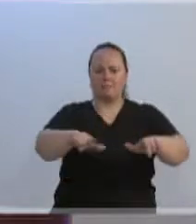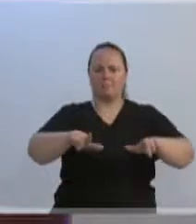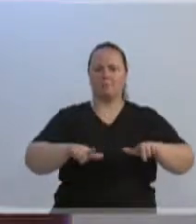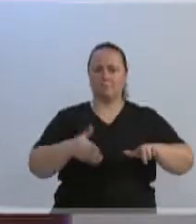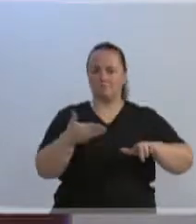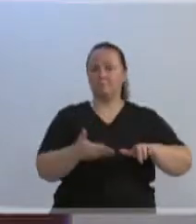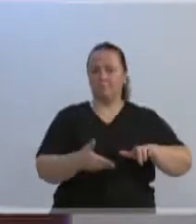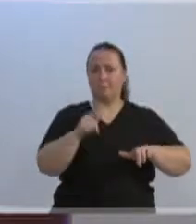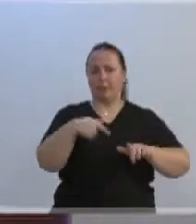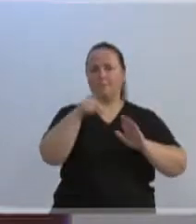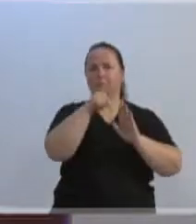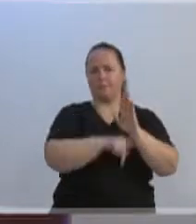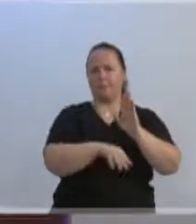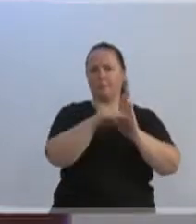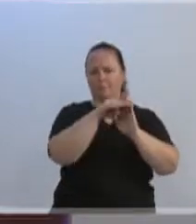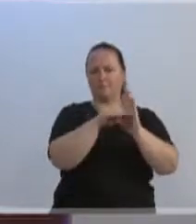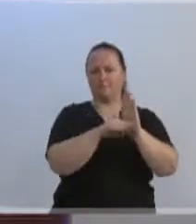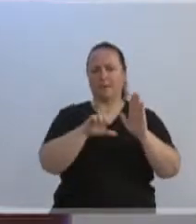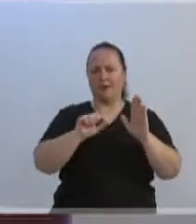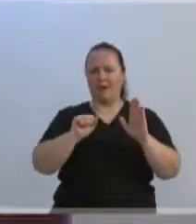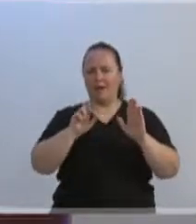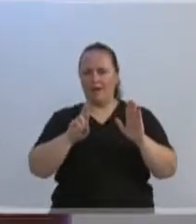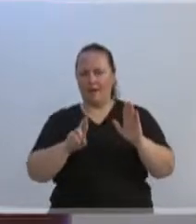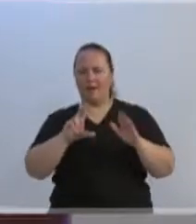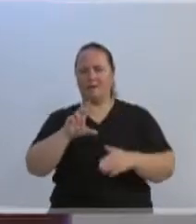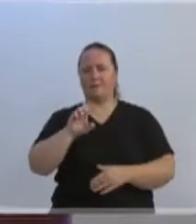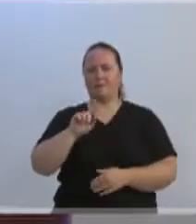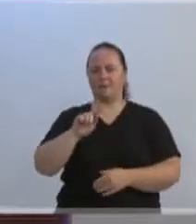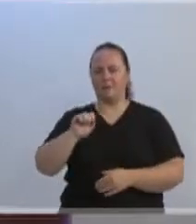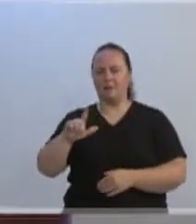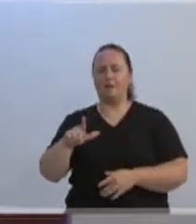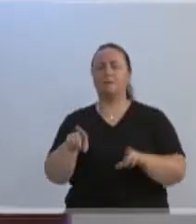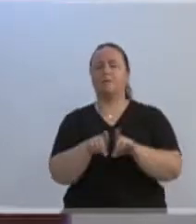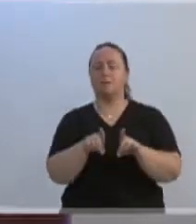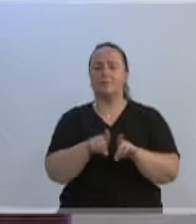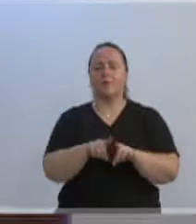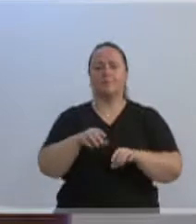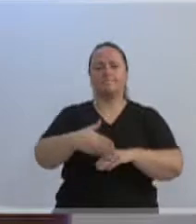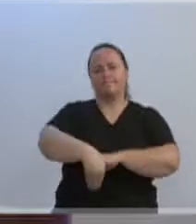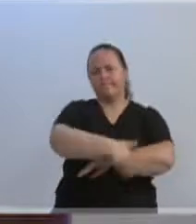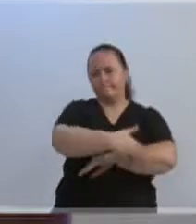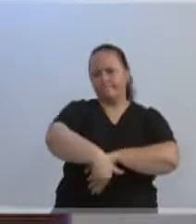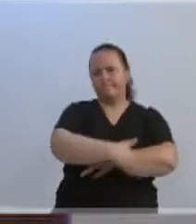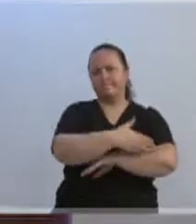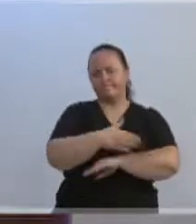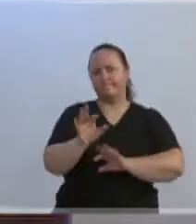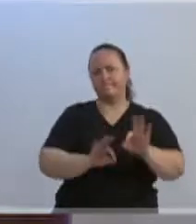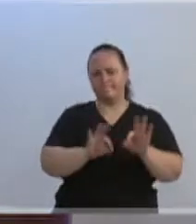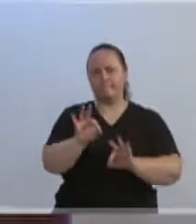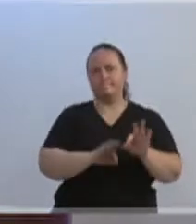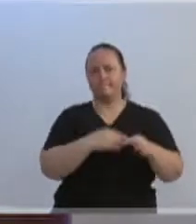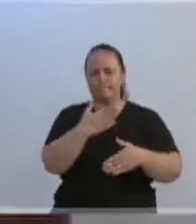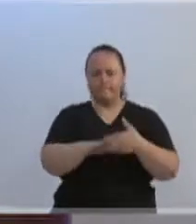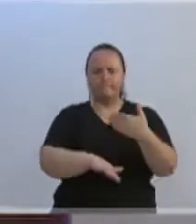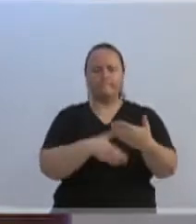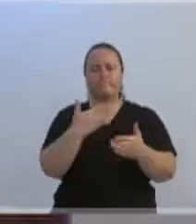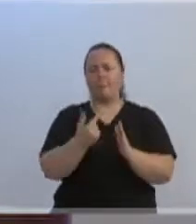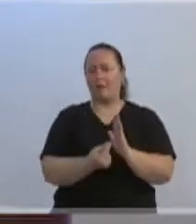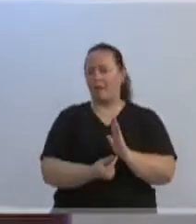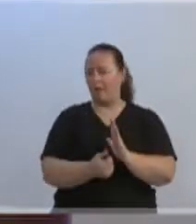encontro do projeto legal mas também toda a regularização das ruas que é um problema um processo oneroso